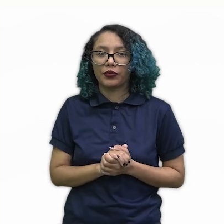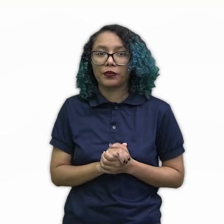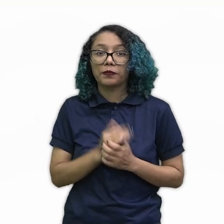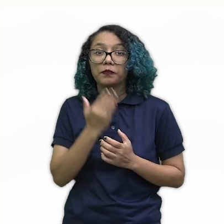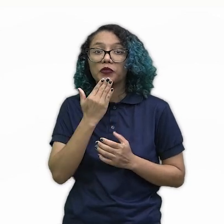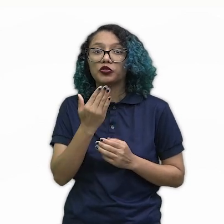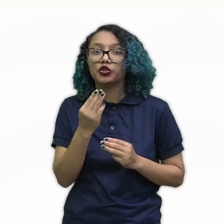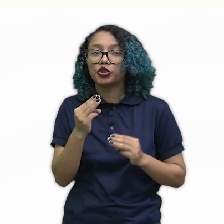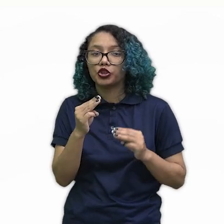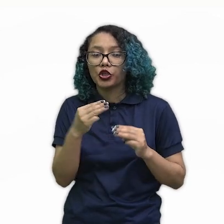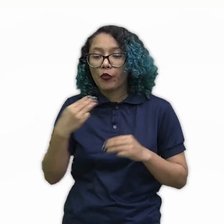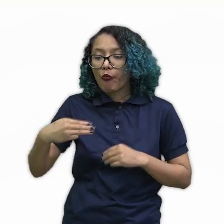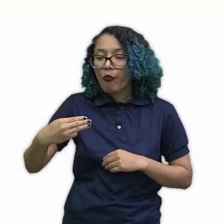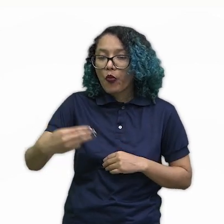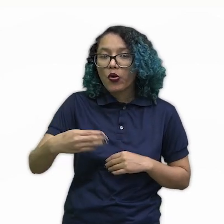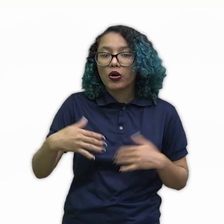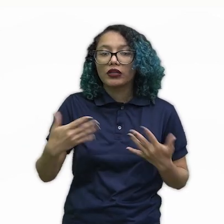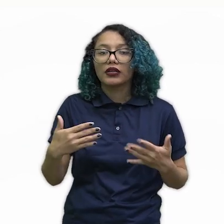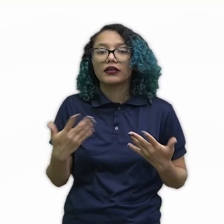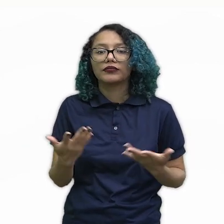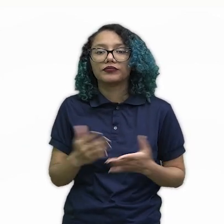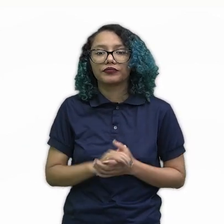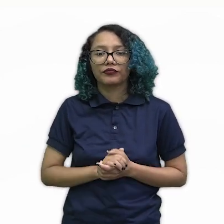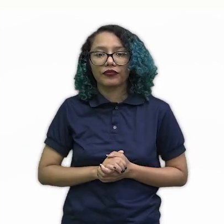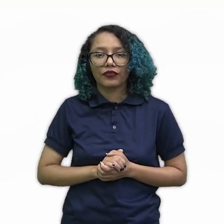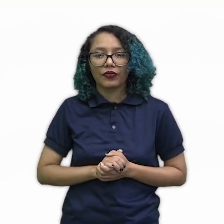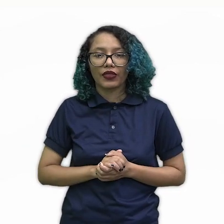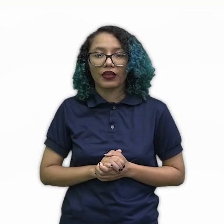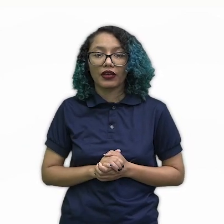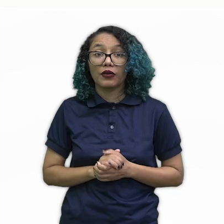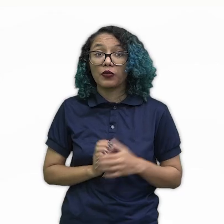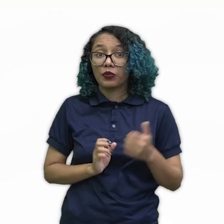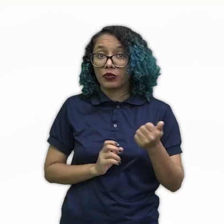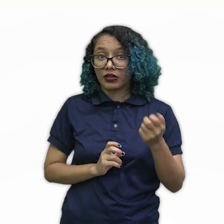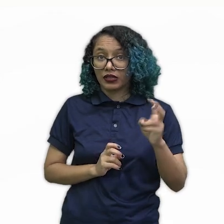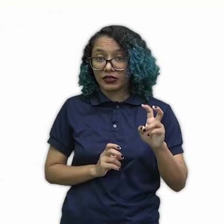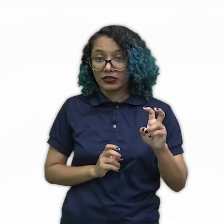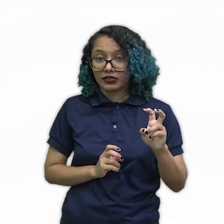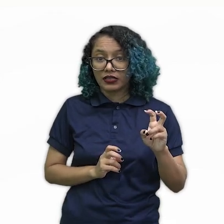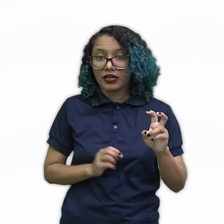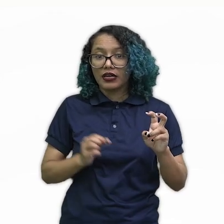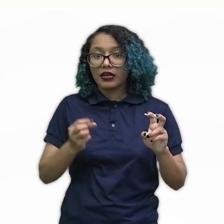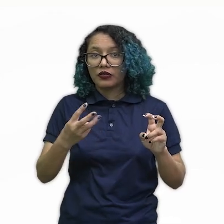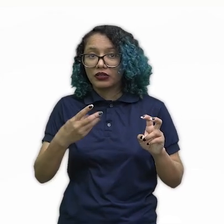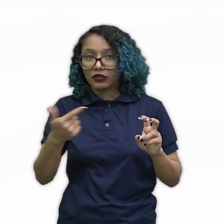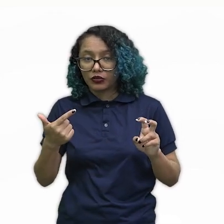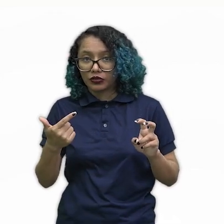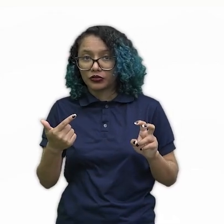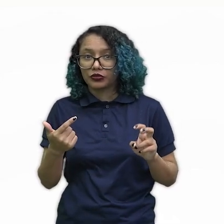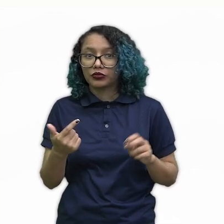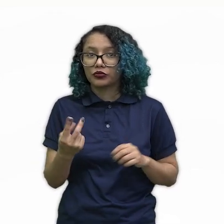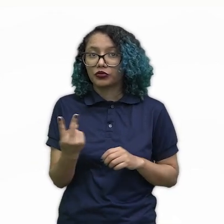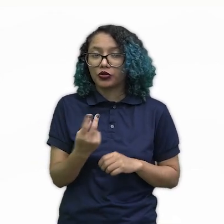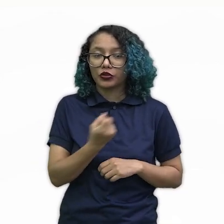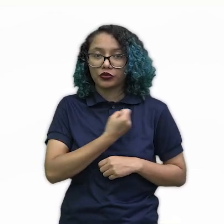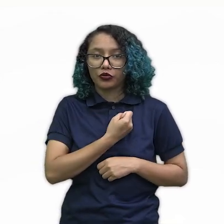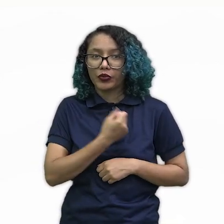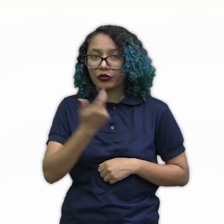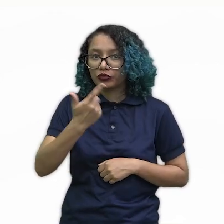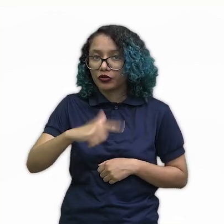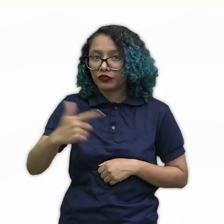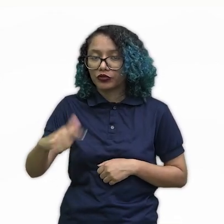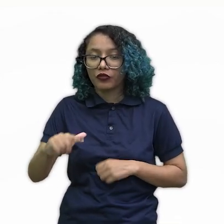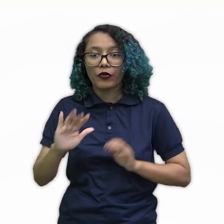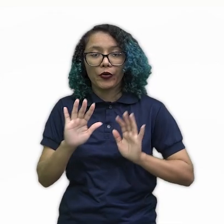nesse conjunto, a moda seria 15 e 32, não é isso? São os valores que mais se repetem. Mas